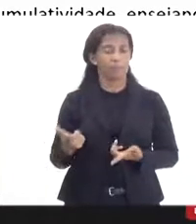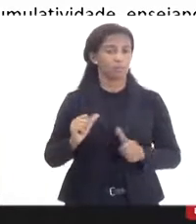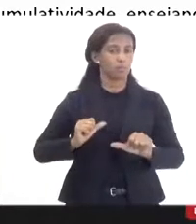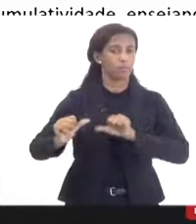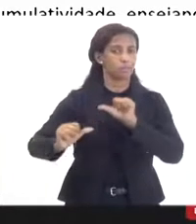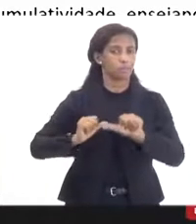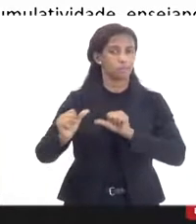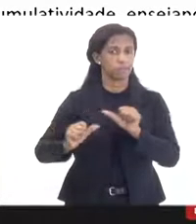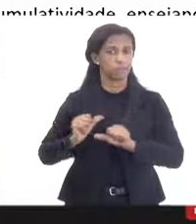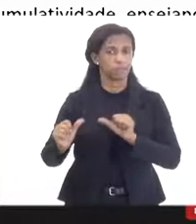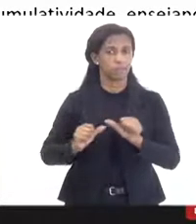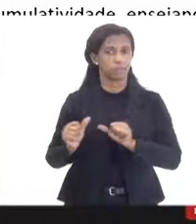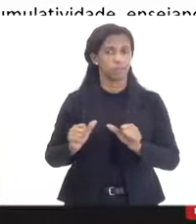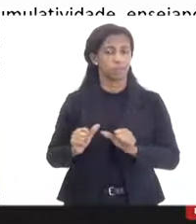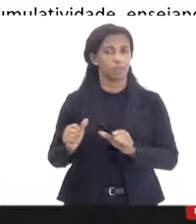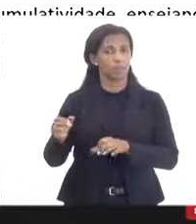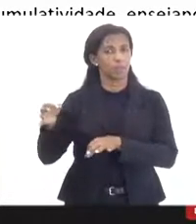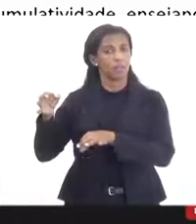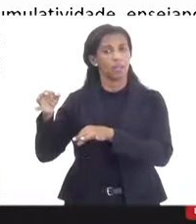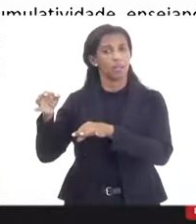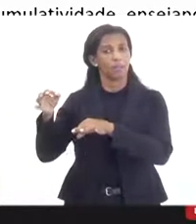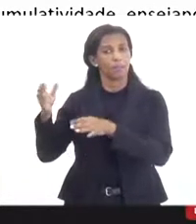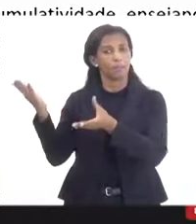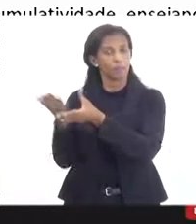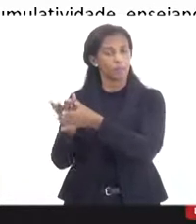o contencioso judicial.